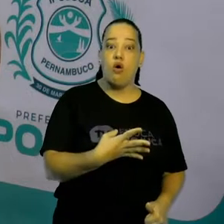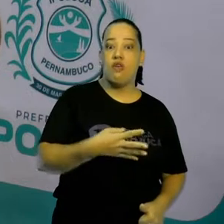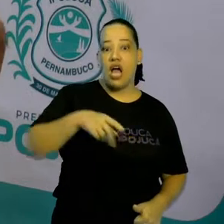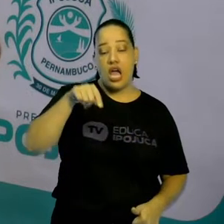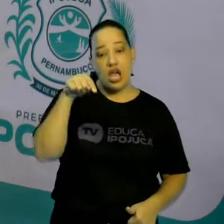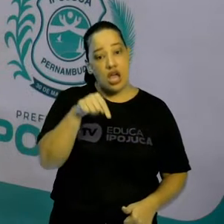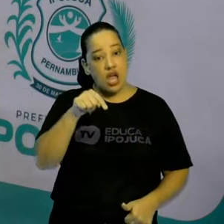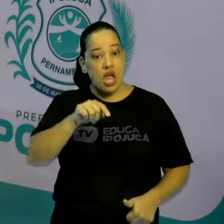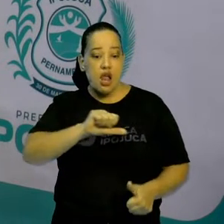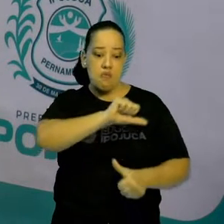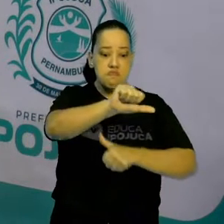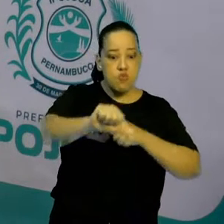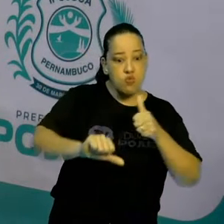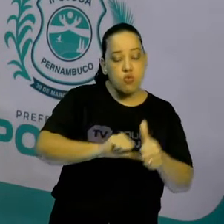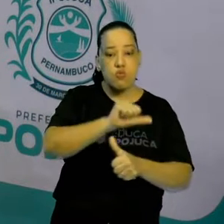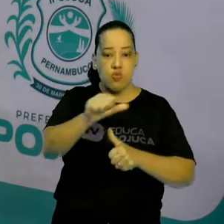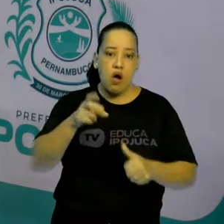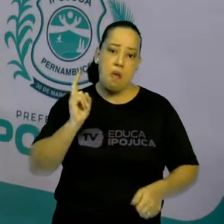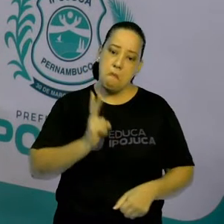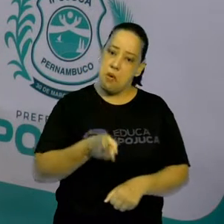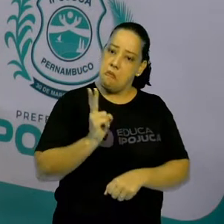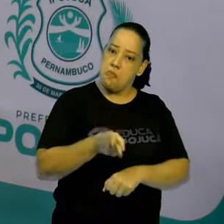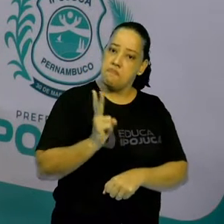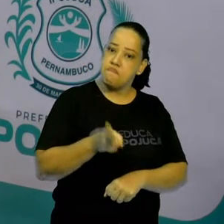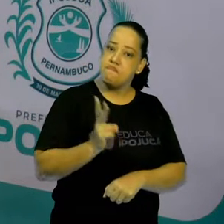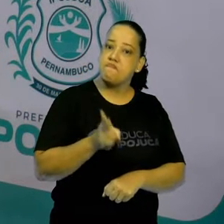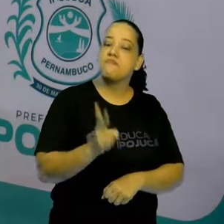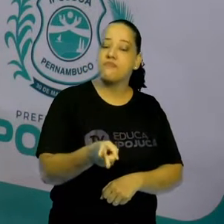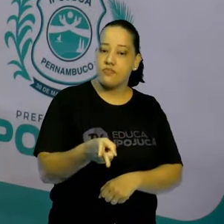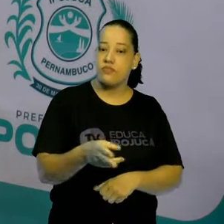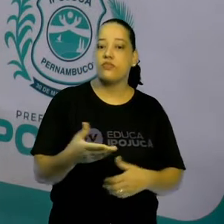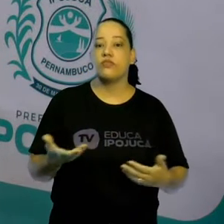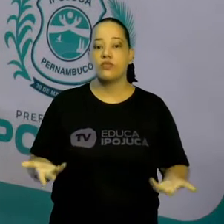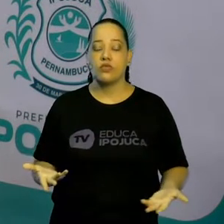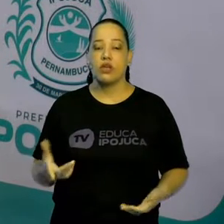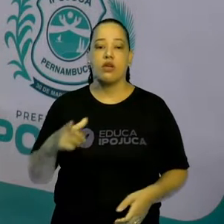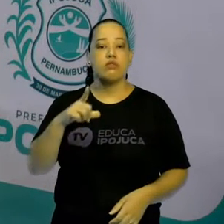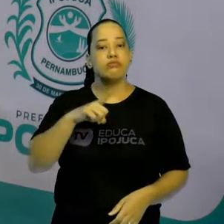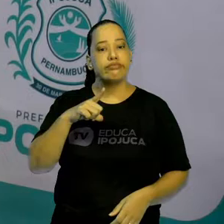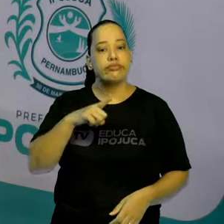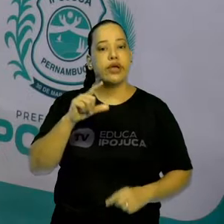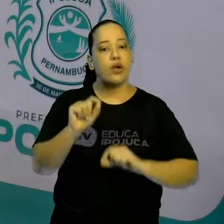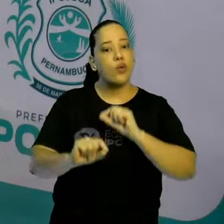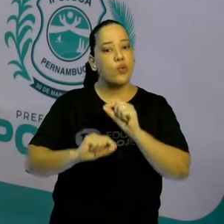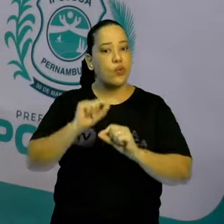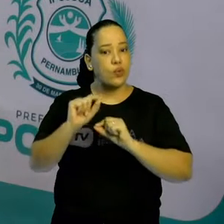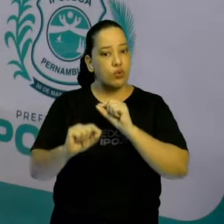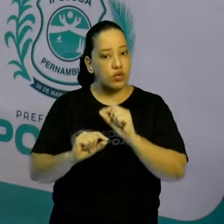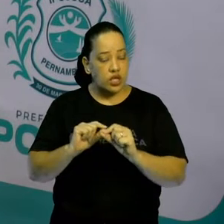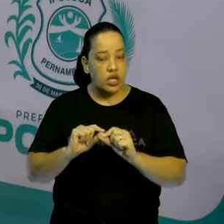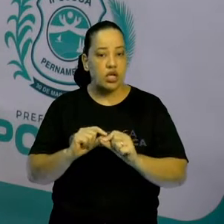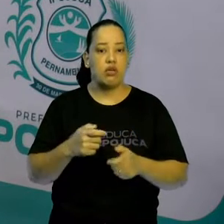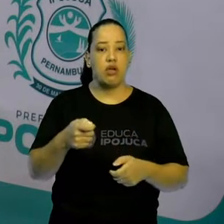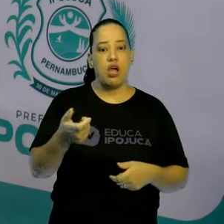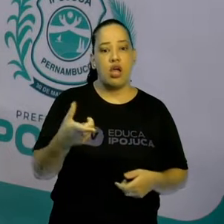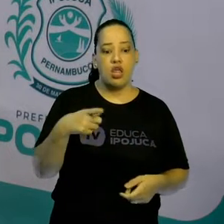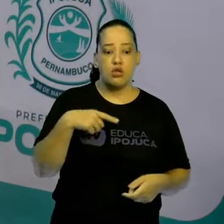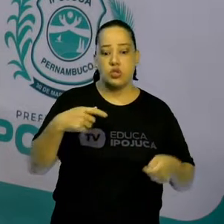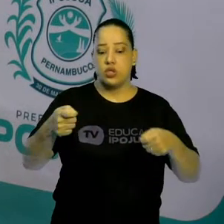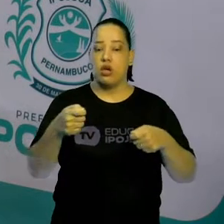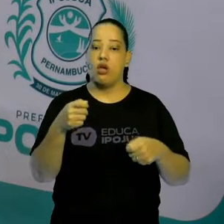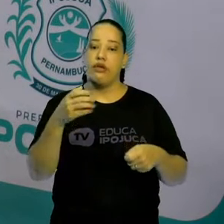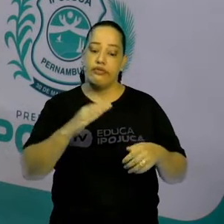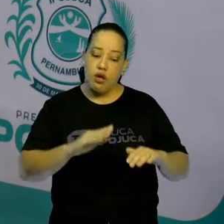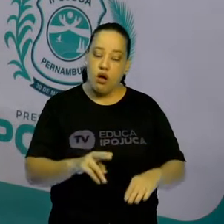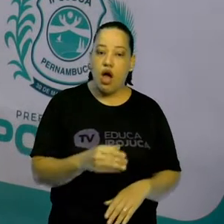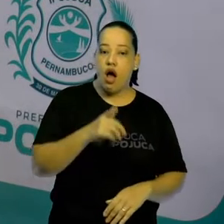acaba nunca, sempre está ali disponível. Também tem condições de a gente controlar as enchentes